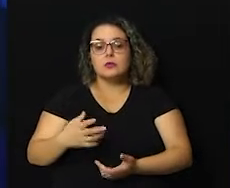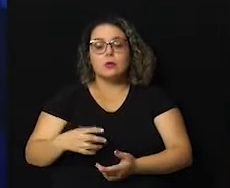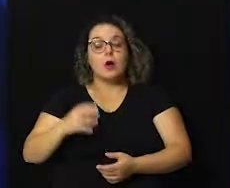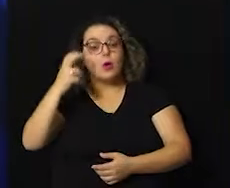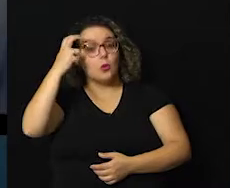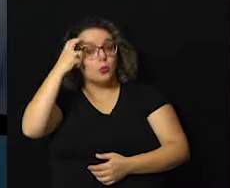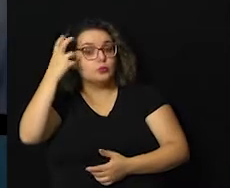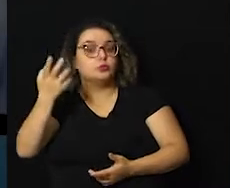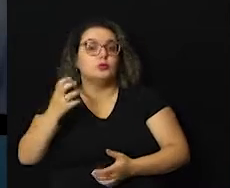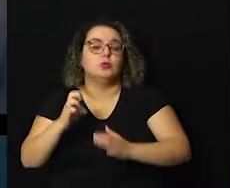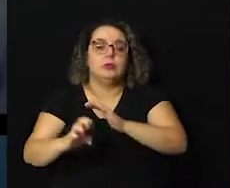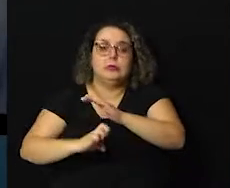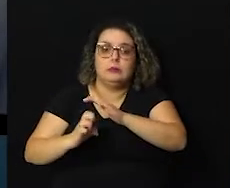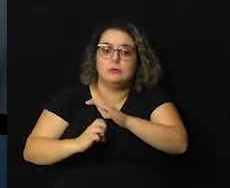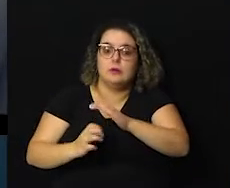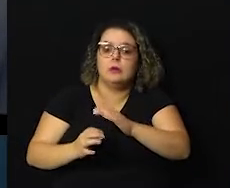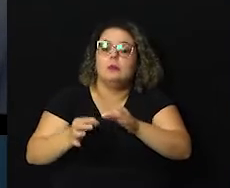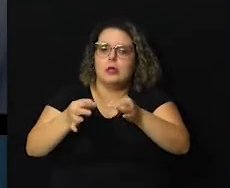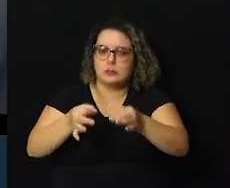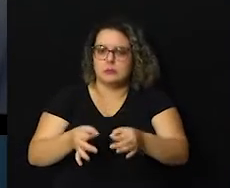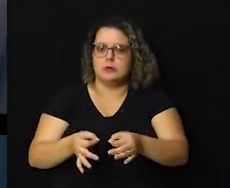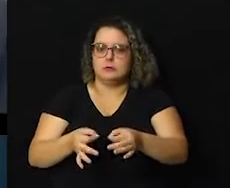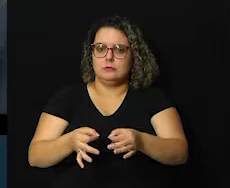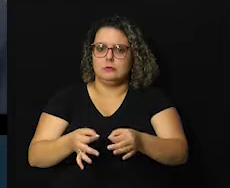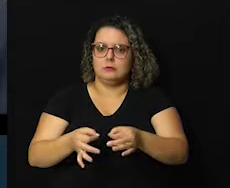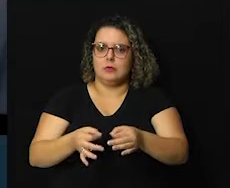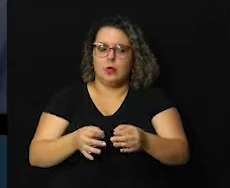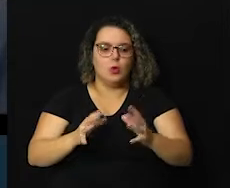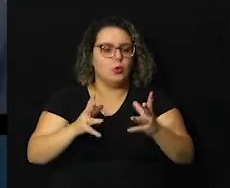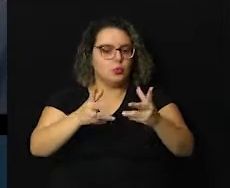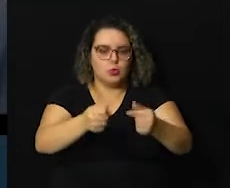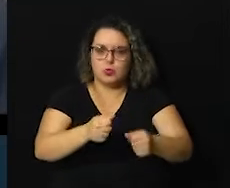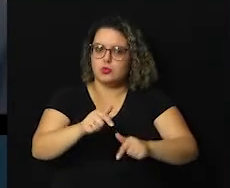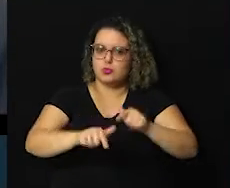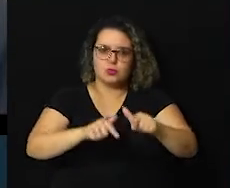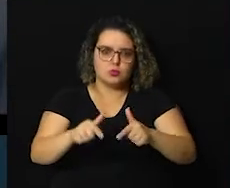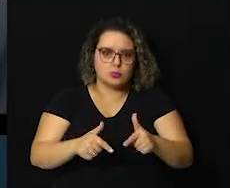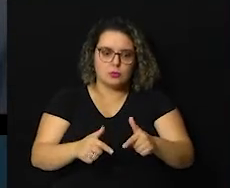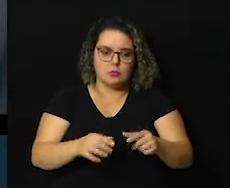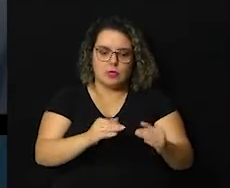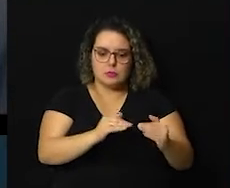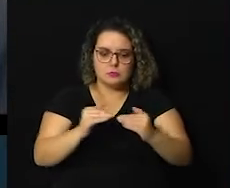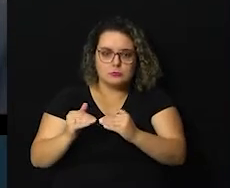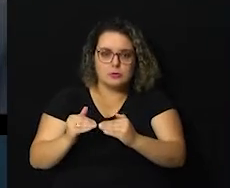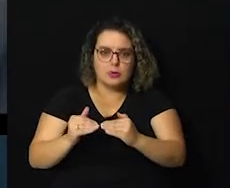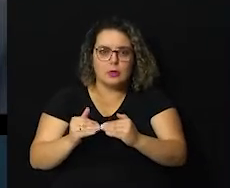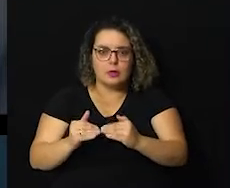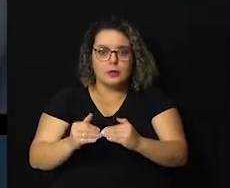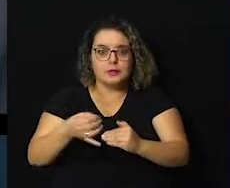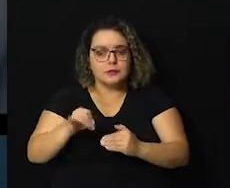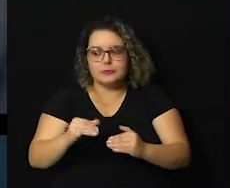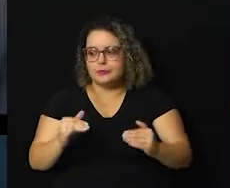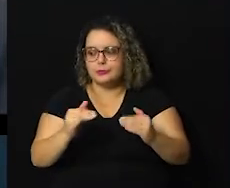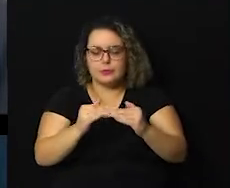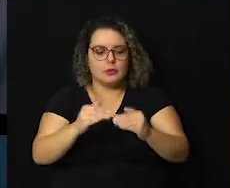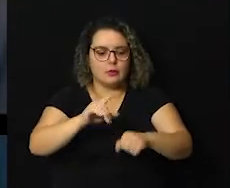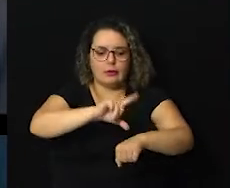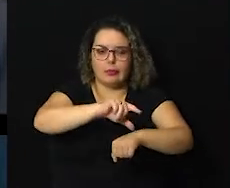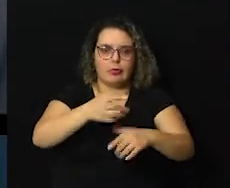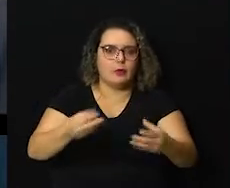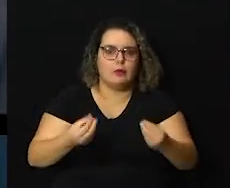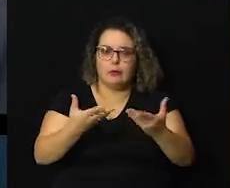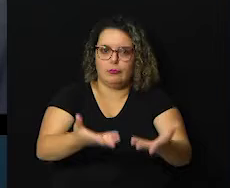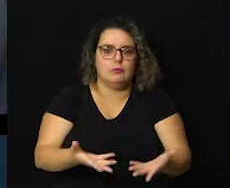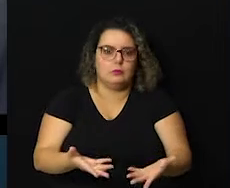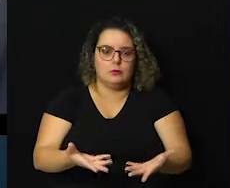cultura da É porque ela precisa tá muito ninhada essa cultura não tiver ganhar eu vou atrasar tudo parado então não dá para pegar